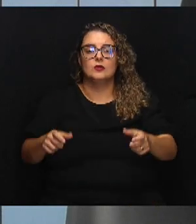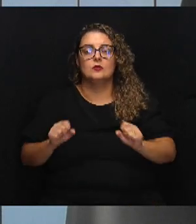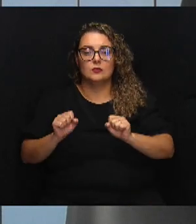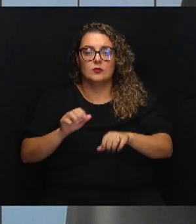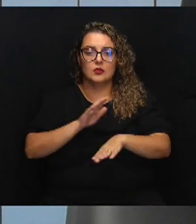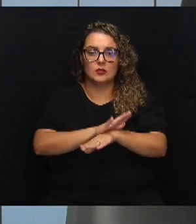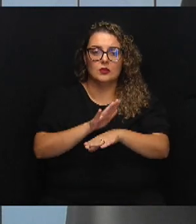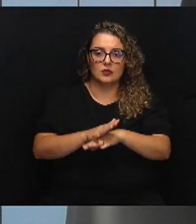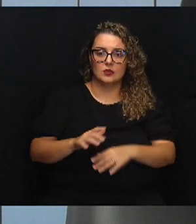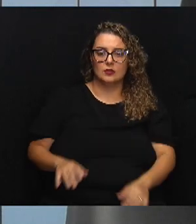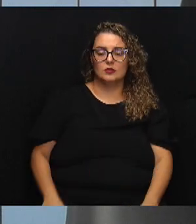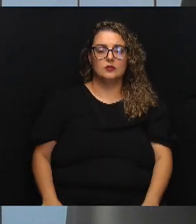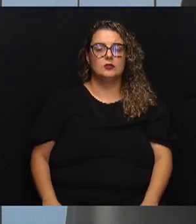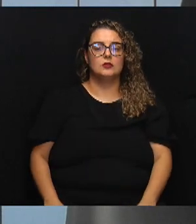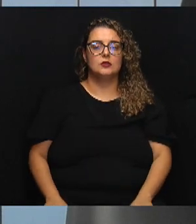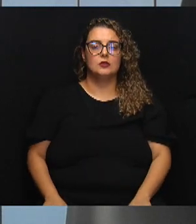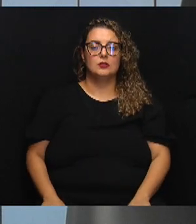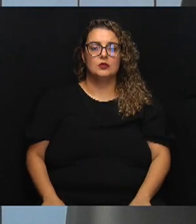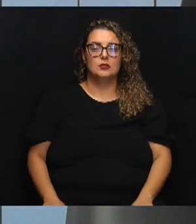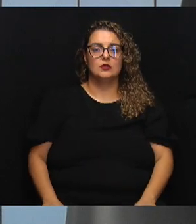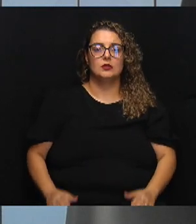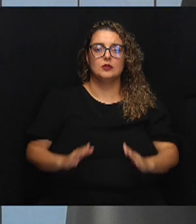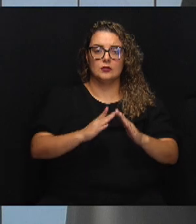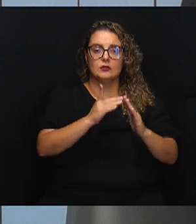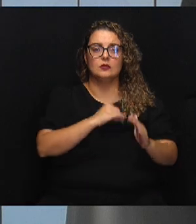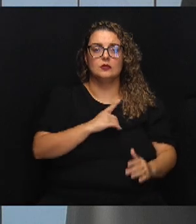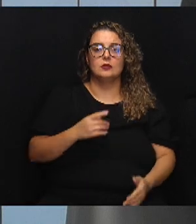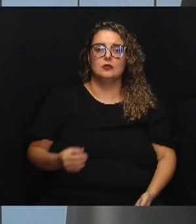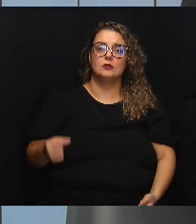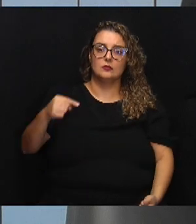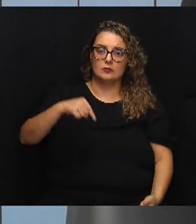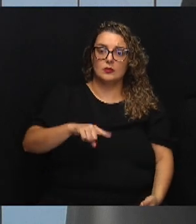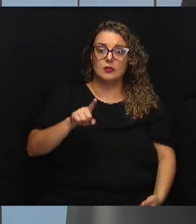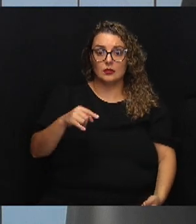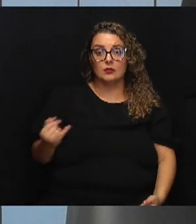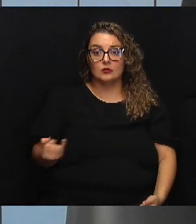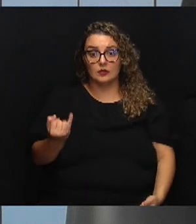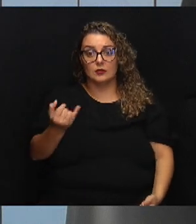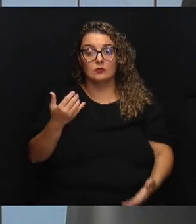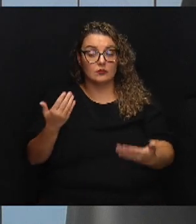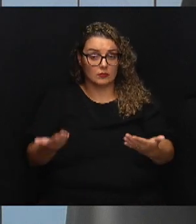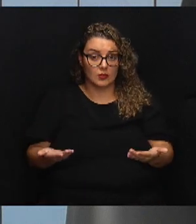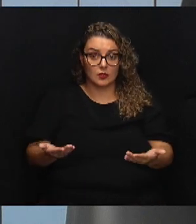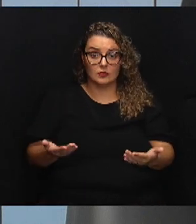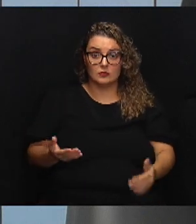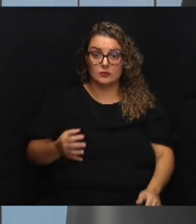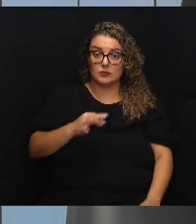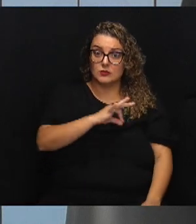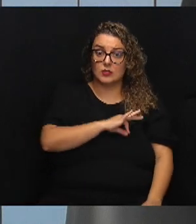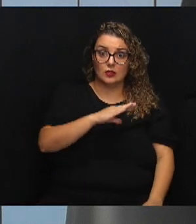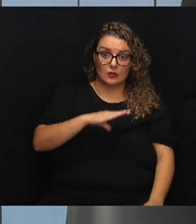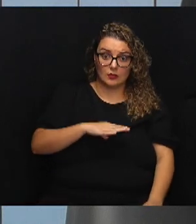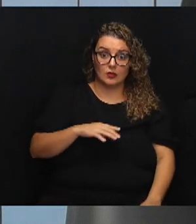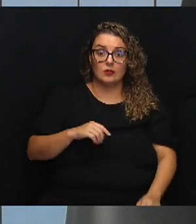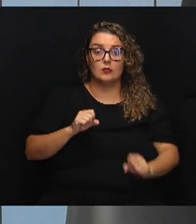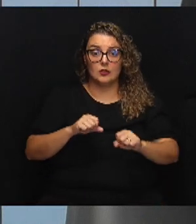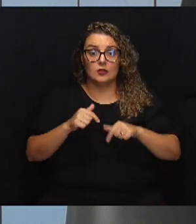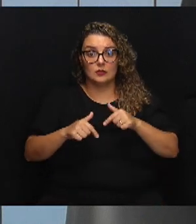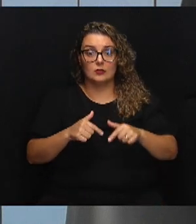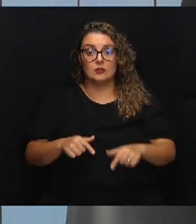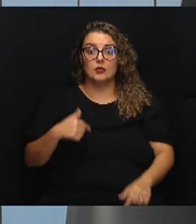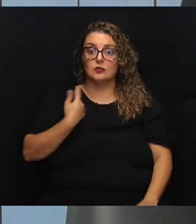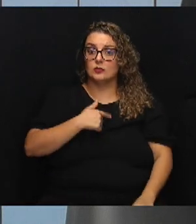ajudar, né? A gente poder trazer essa delegacia que vai ser muito importante. E assim, se a Guarda Municipal puder fazer o trabalho também, a gente fica